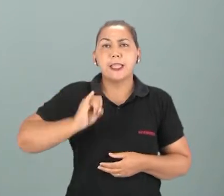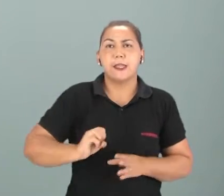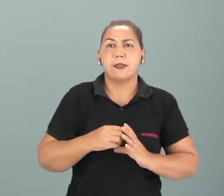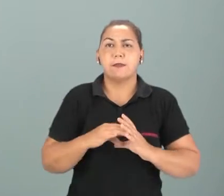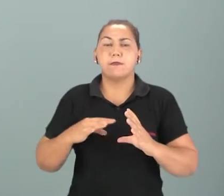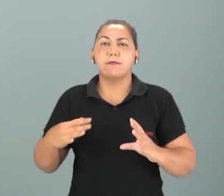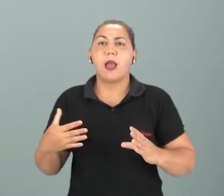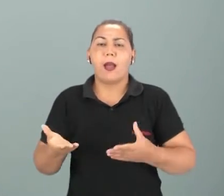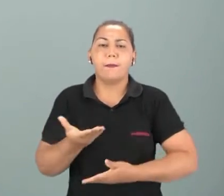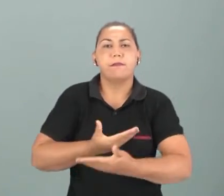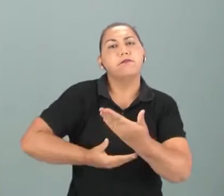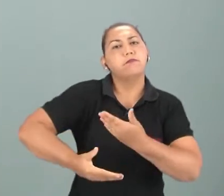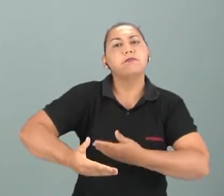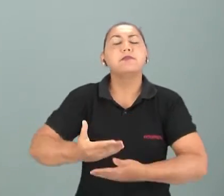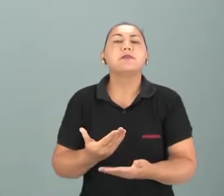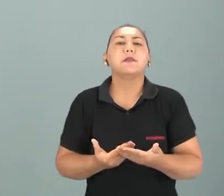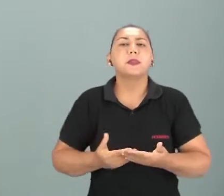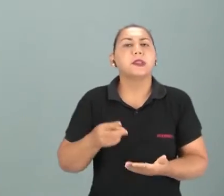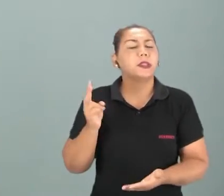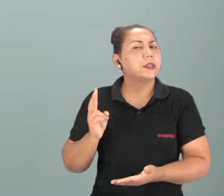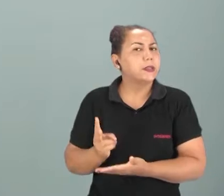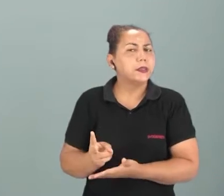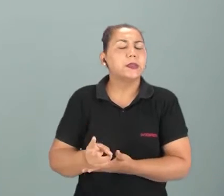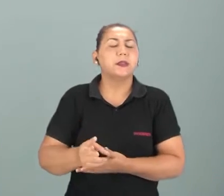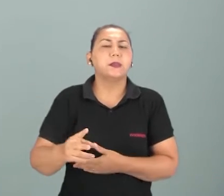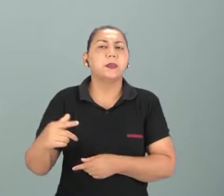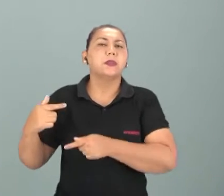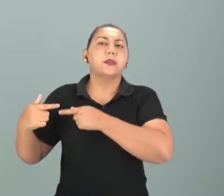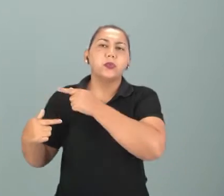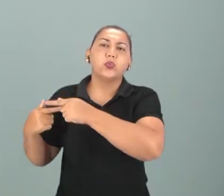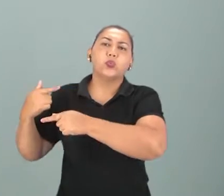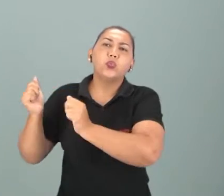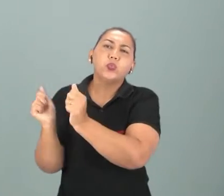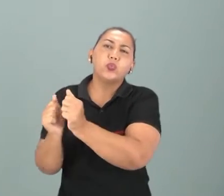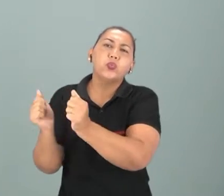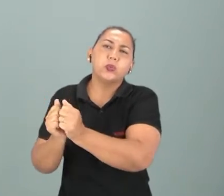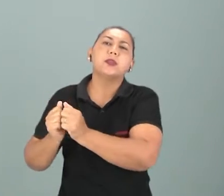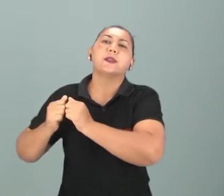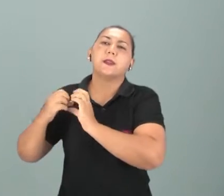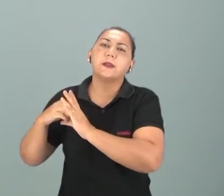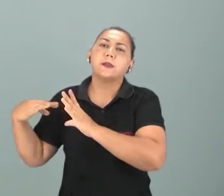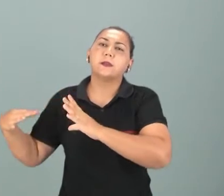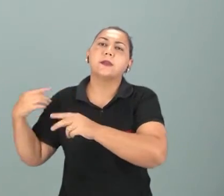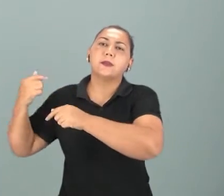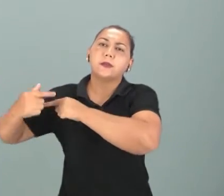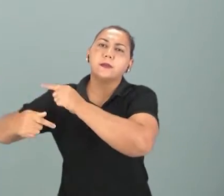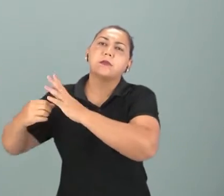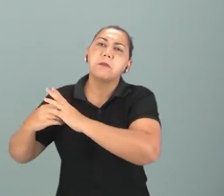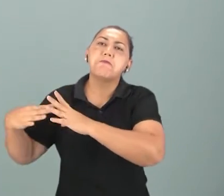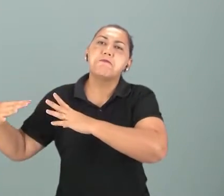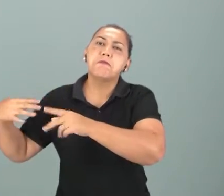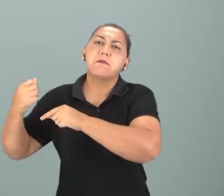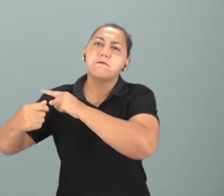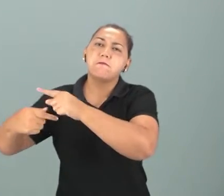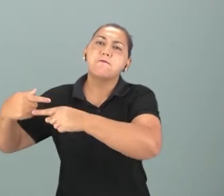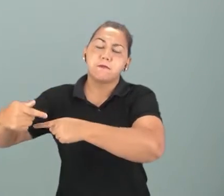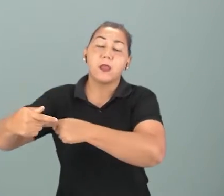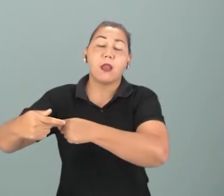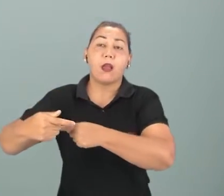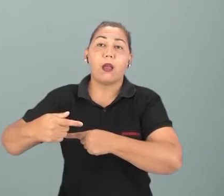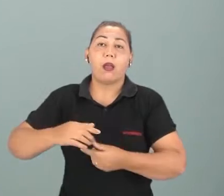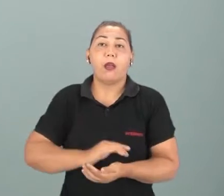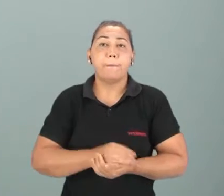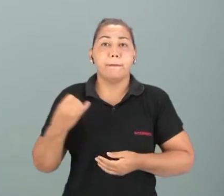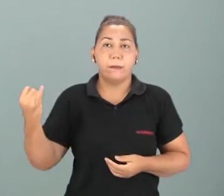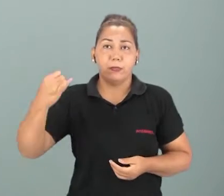estavam ligadas, se elas sempre iam passar juntas de uma geração para outra, tá? E é muito interessante os resultados que ele